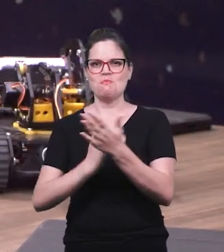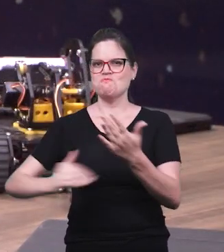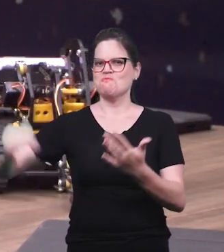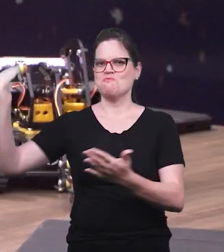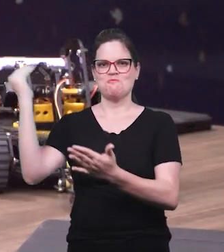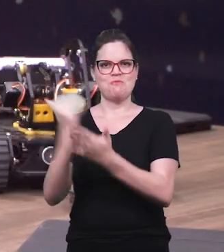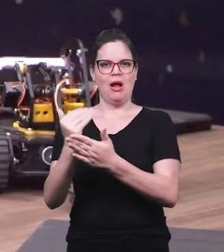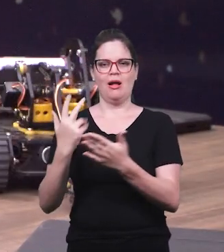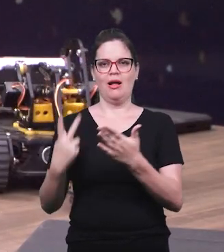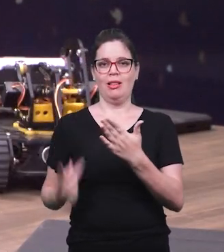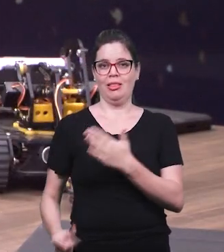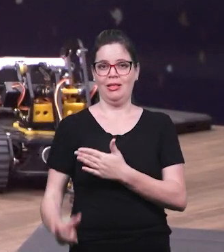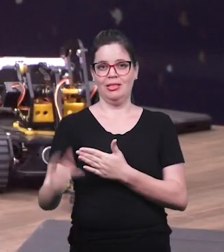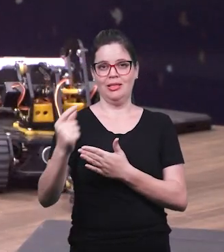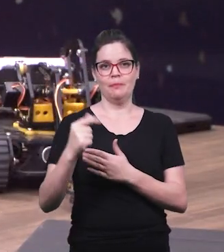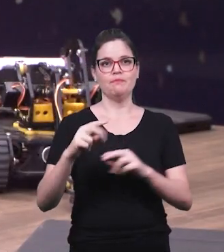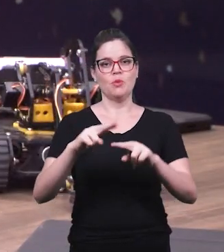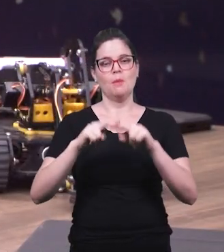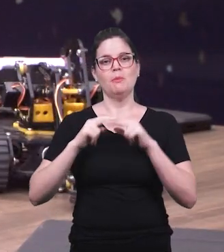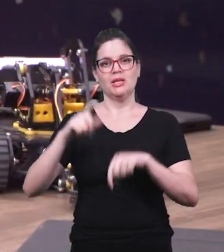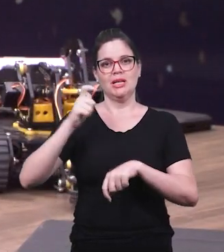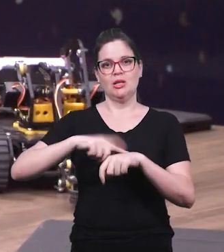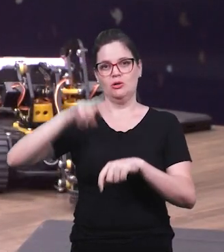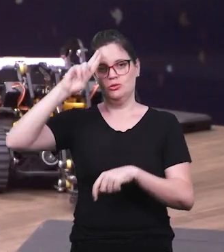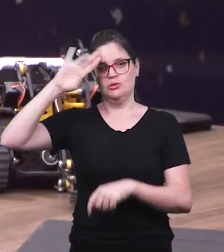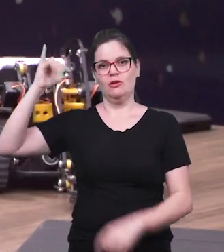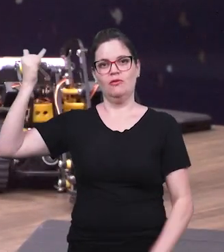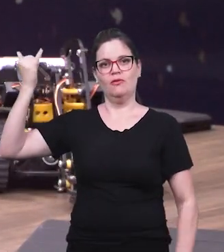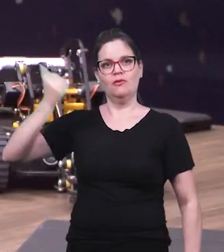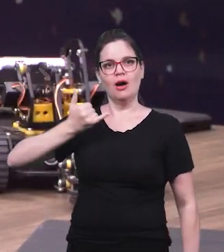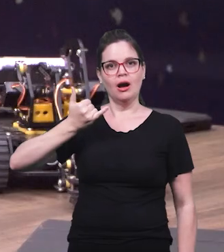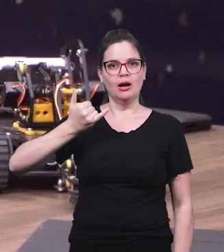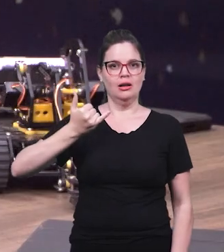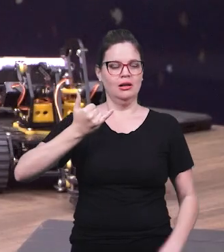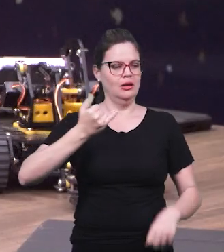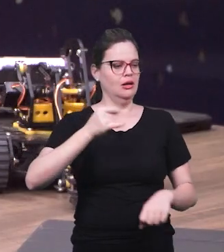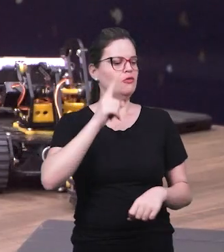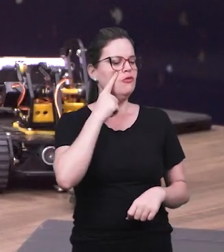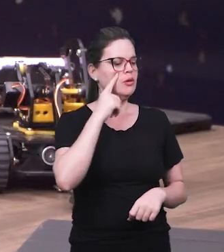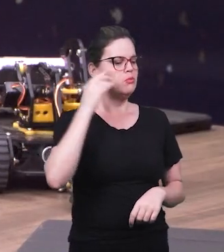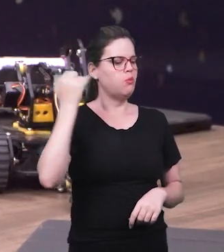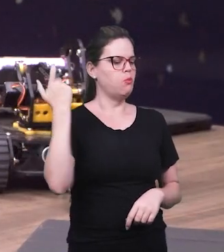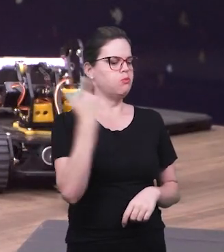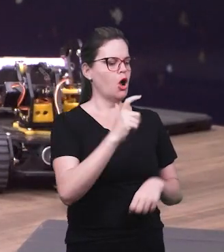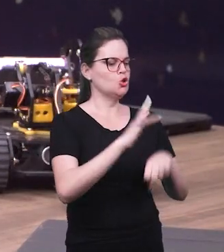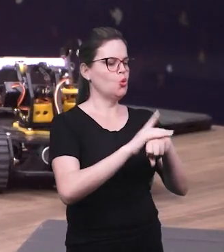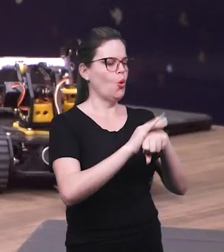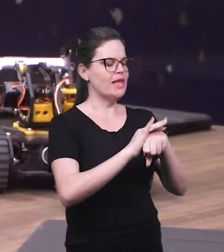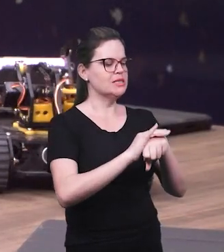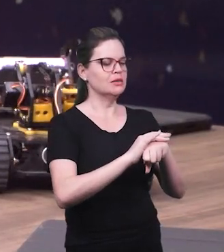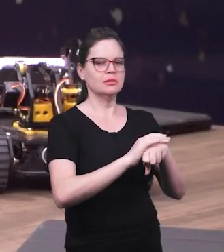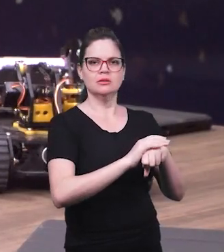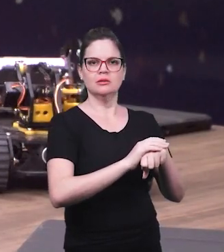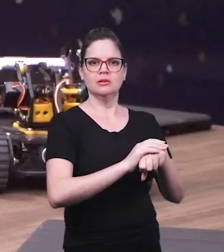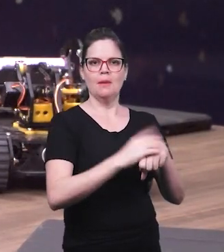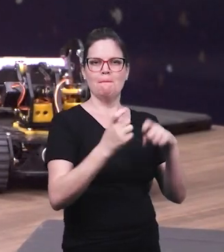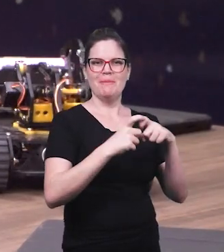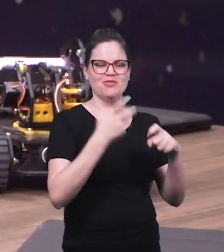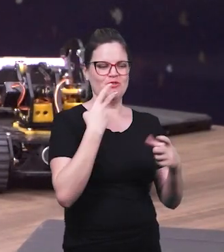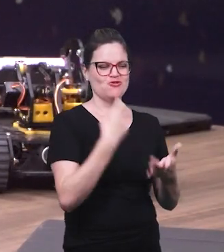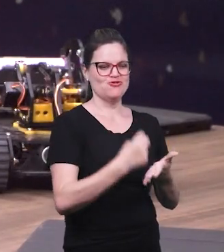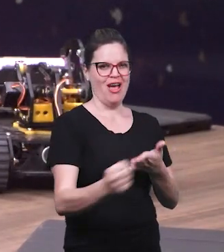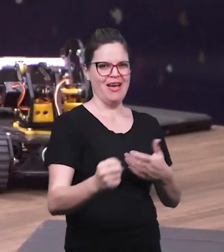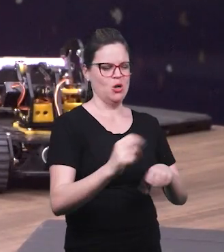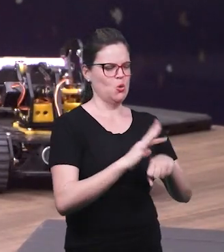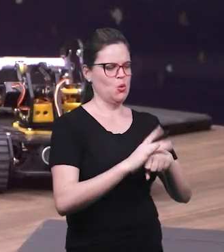então por isso quando ele fala o servo às vezes está numa enfermidade incurável, que a ciência não vai explicar nunca, e o Senhor